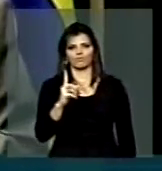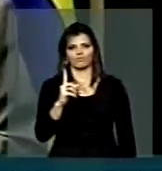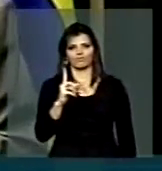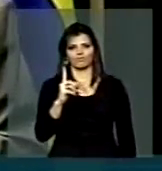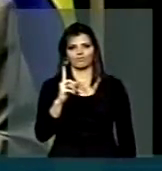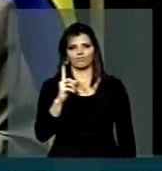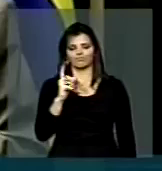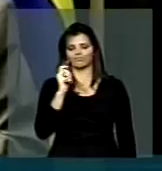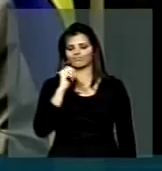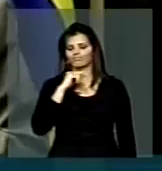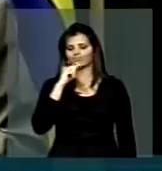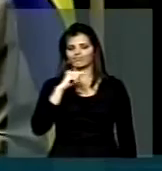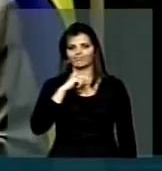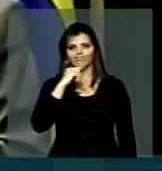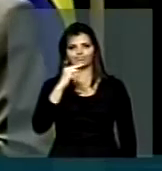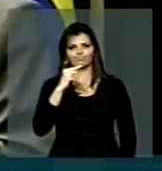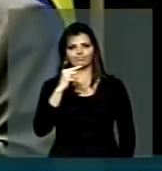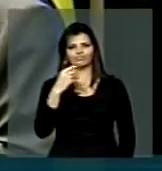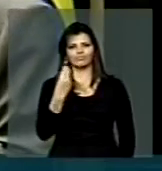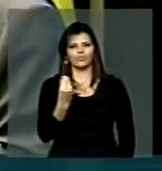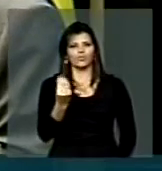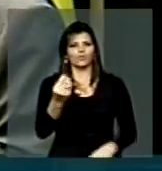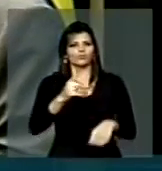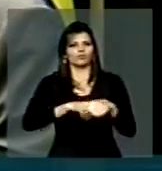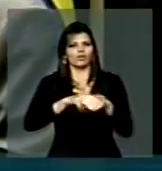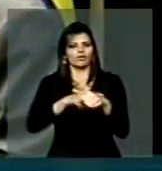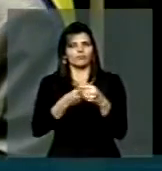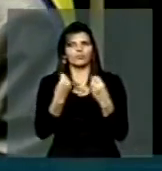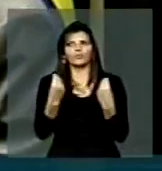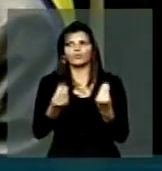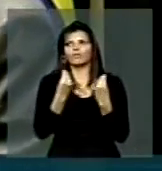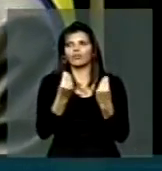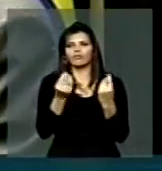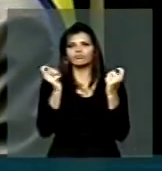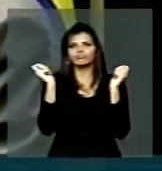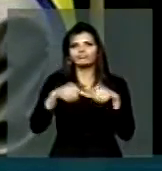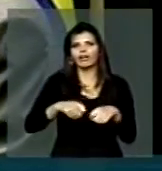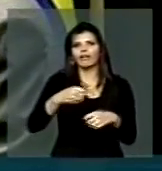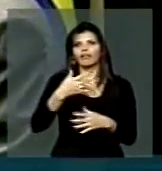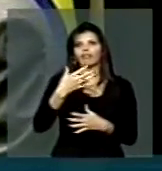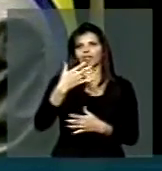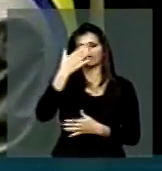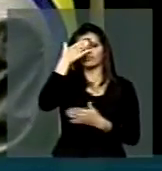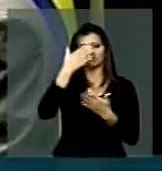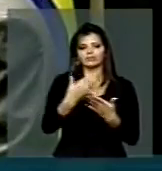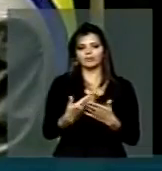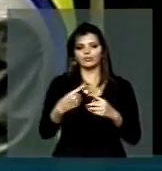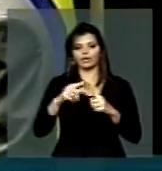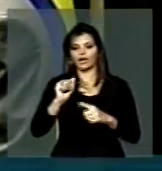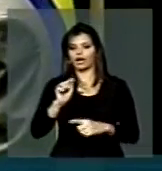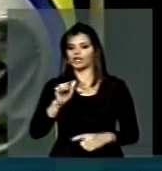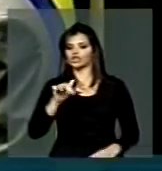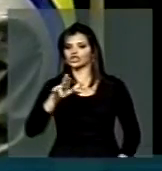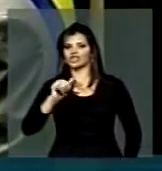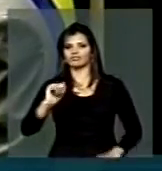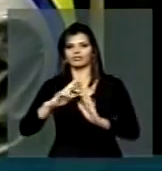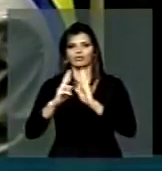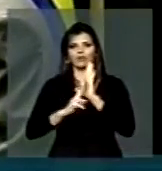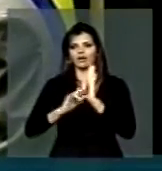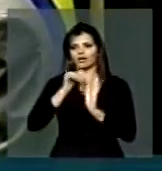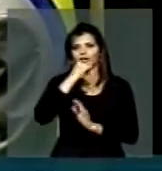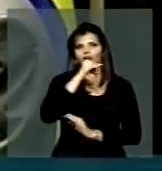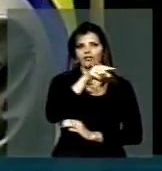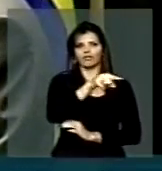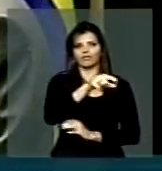não levamos tanto tempo assim para tirar a energia das agências reguladoras. Foi rápido.